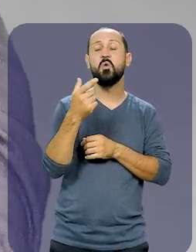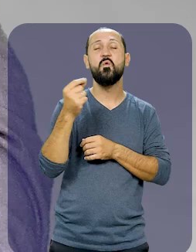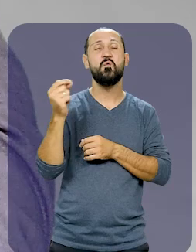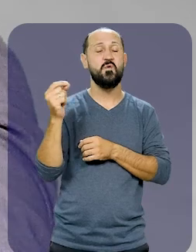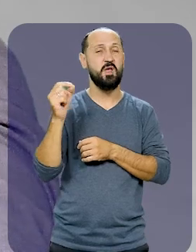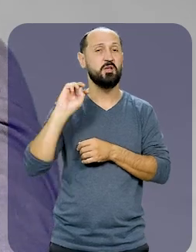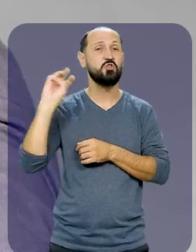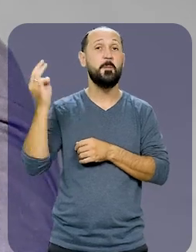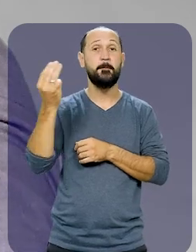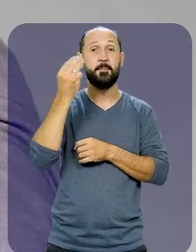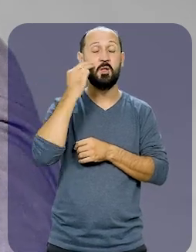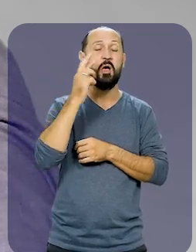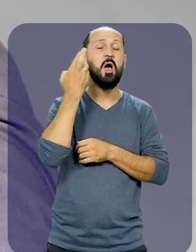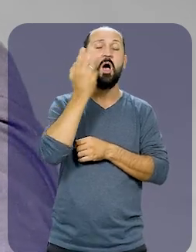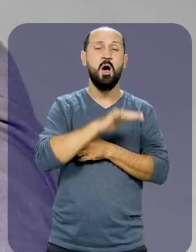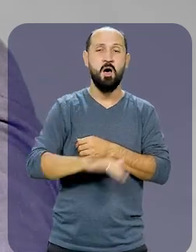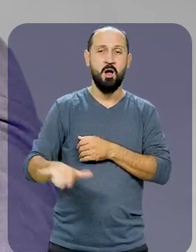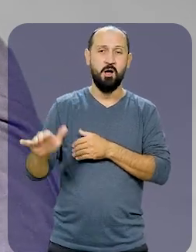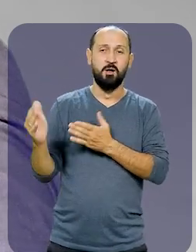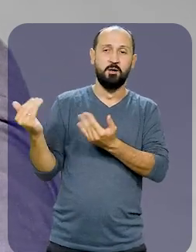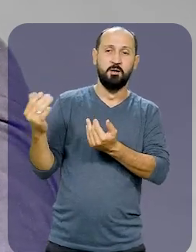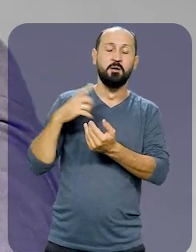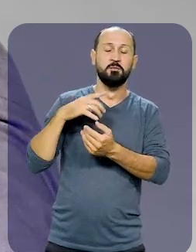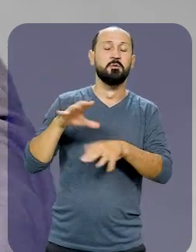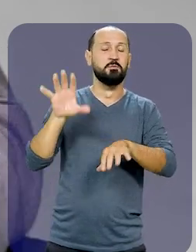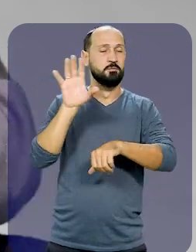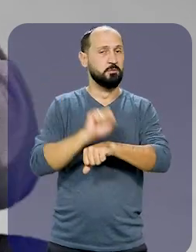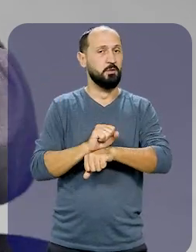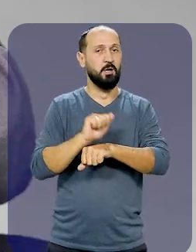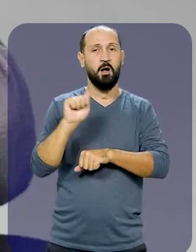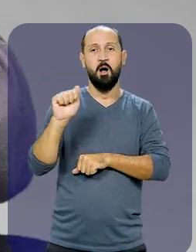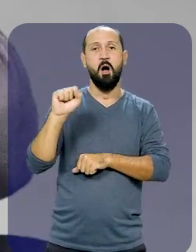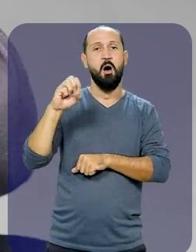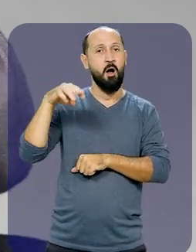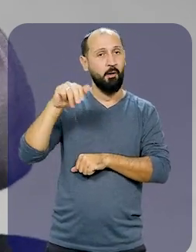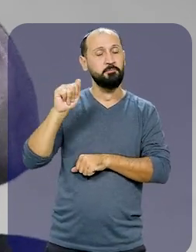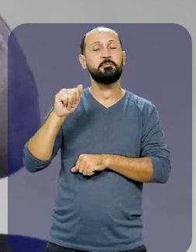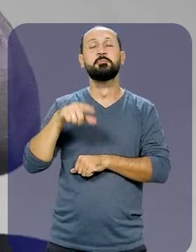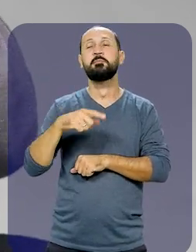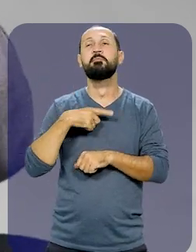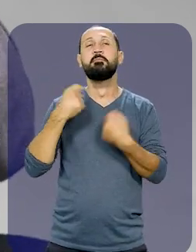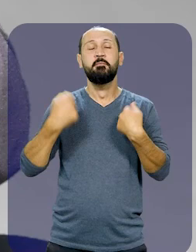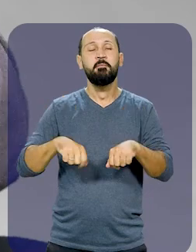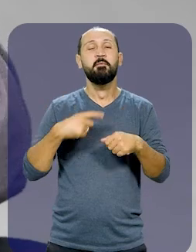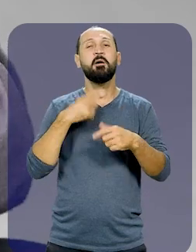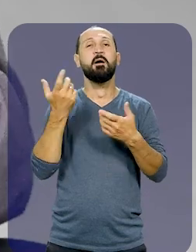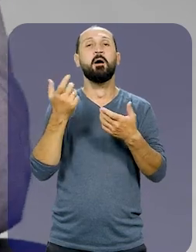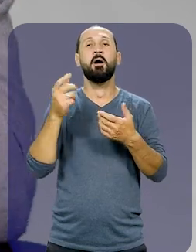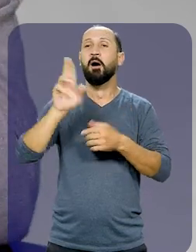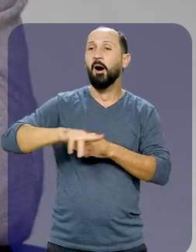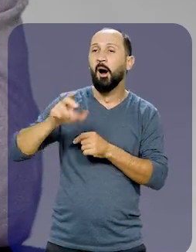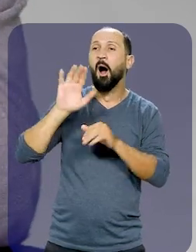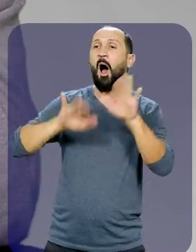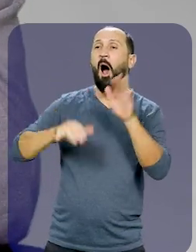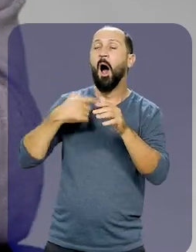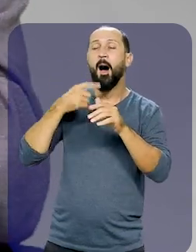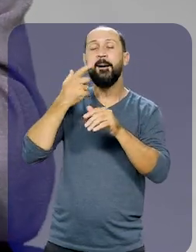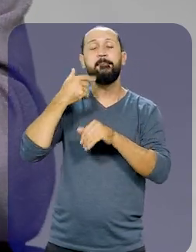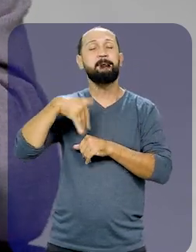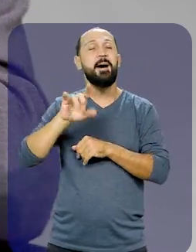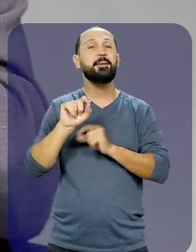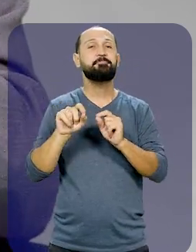20 milhões de crianças e adolescentes portadores de asma. Essas pessoas precisam ter acesso, esse talvez